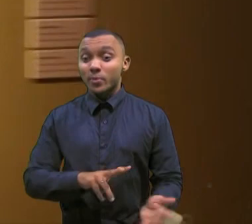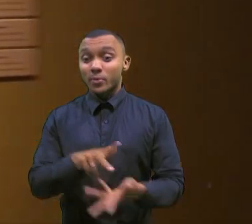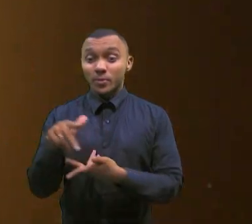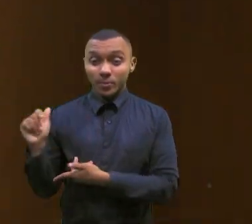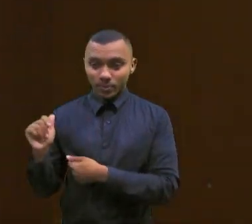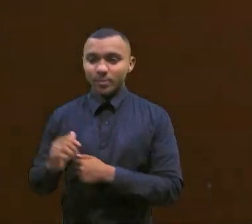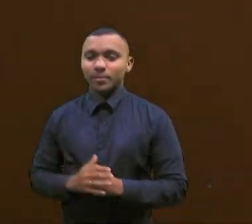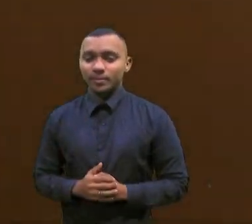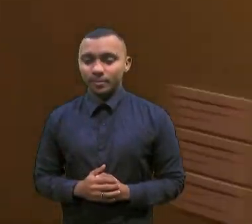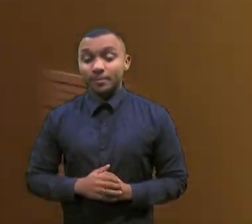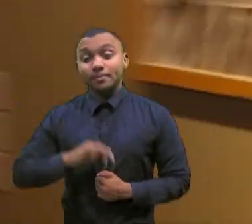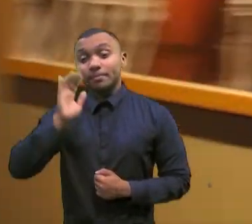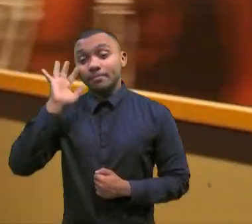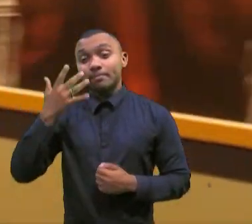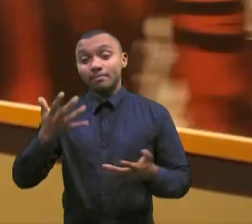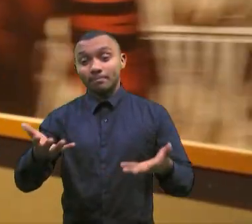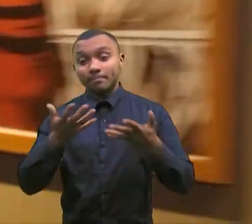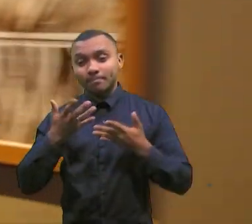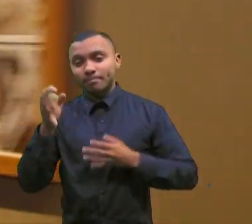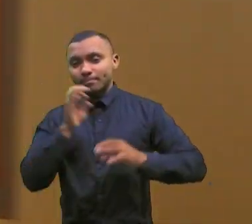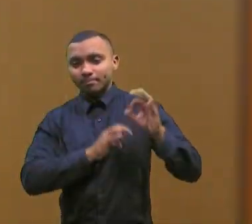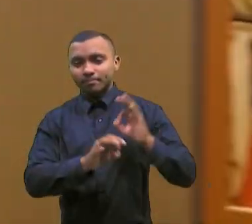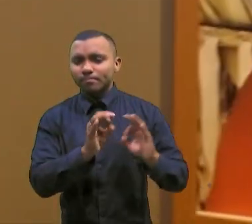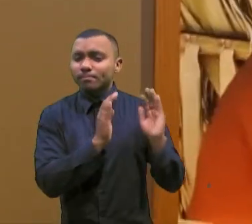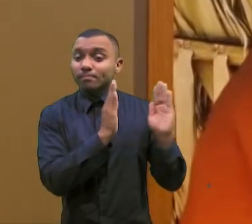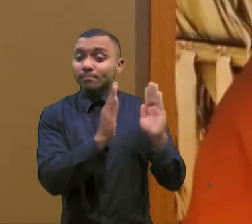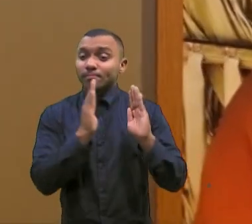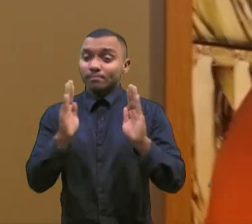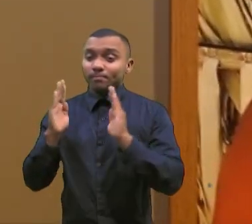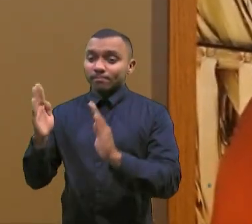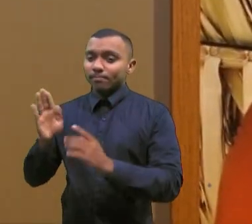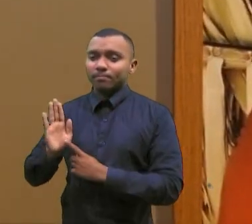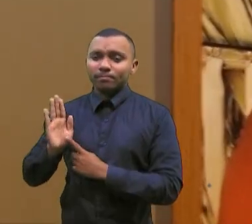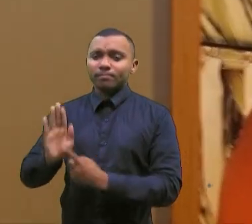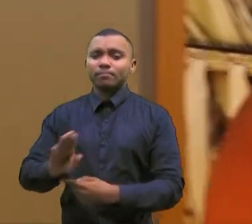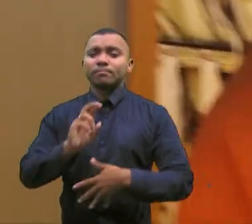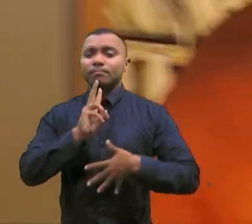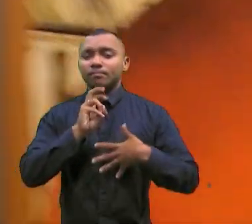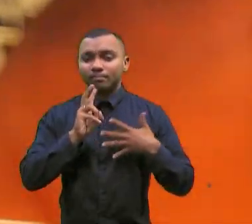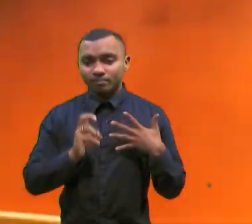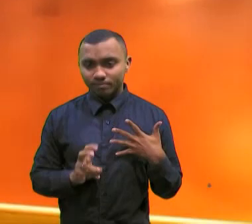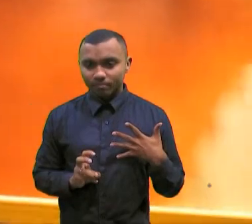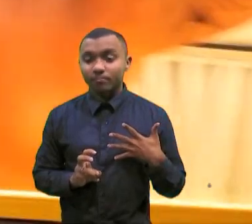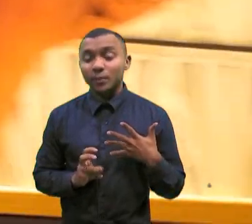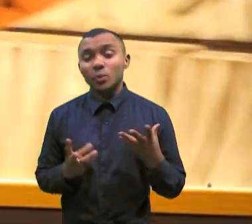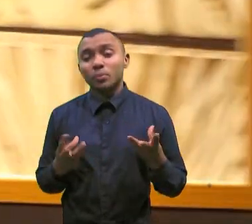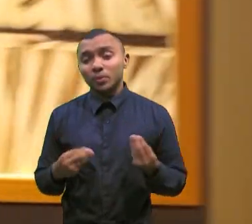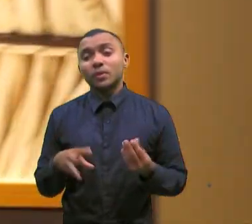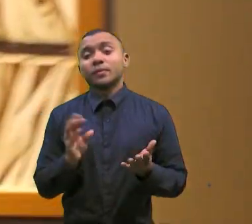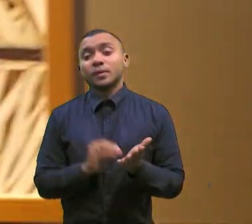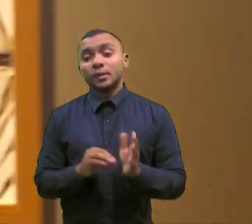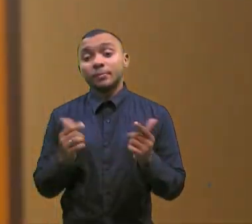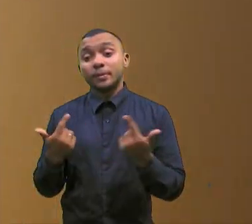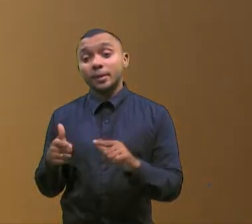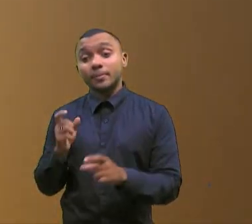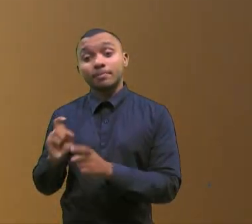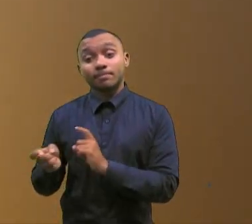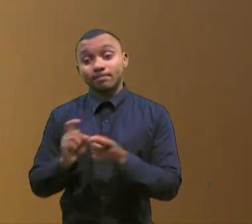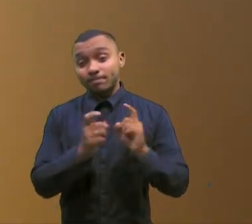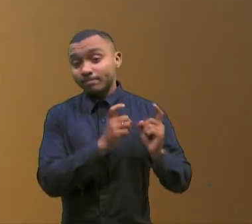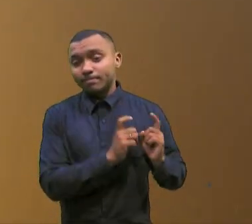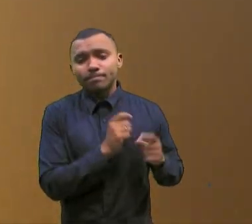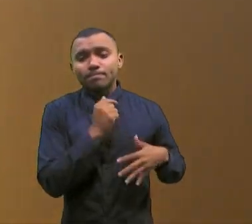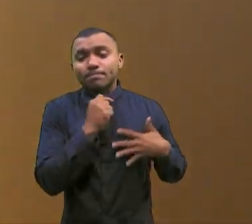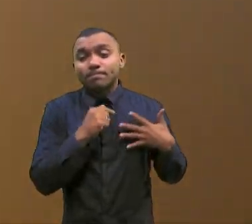Inês Matar resolveu dividir em alguns módulos, né? Trazer temas que estão em pauta hoje nas discussões atuais. Um